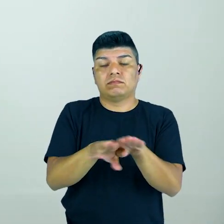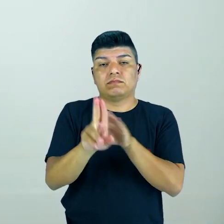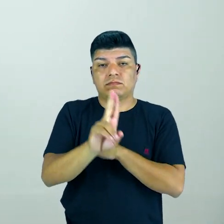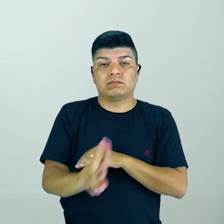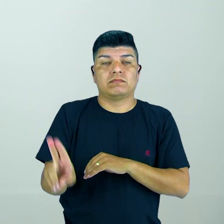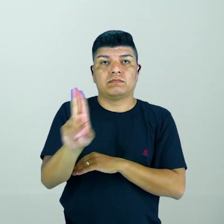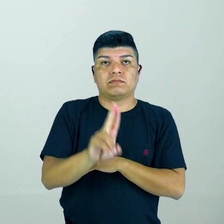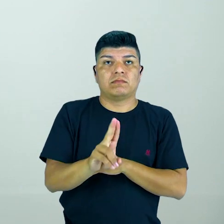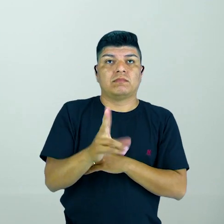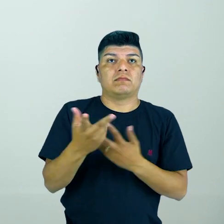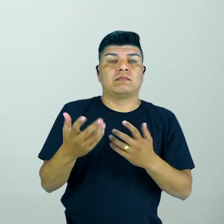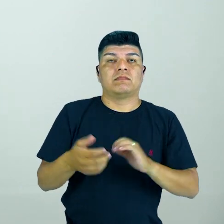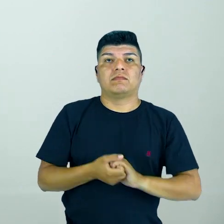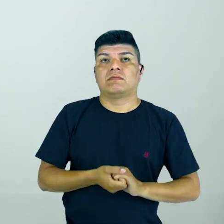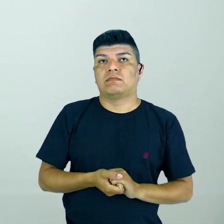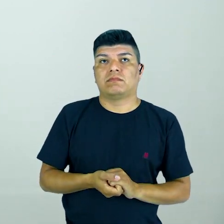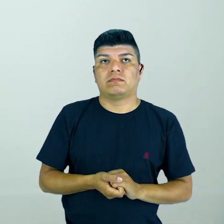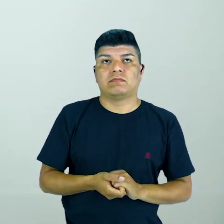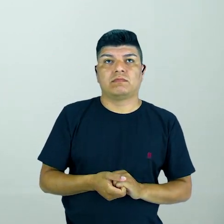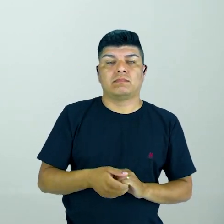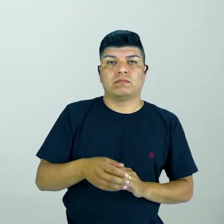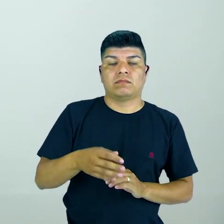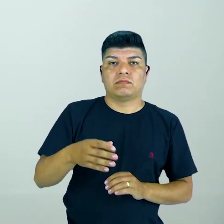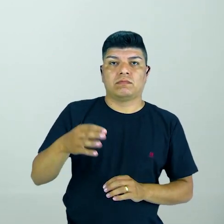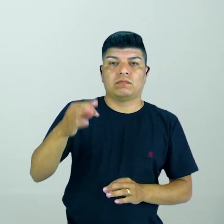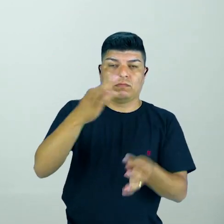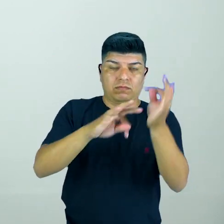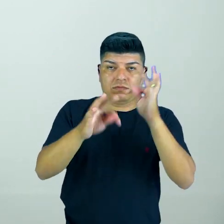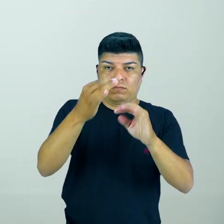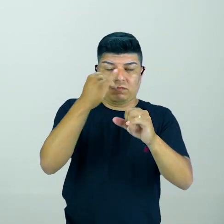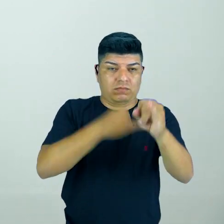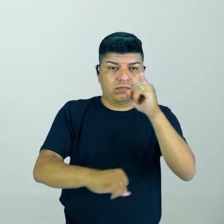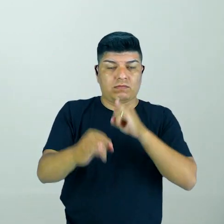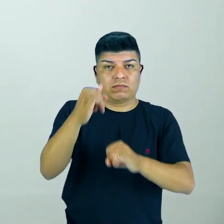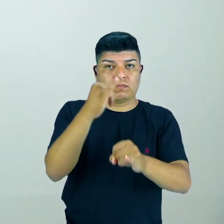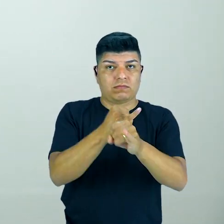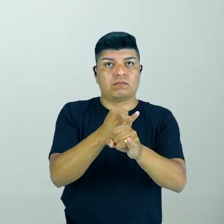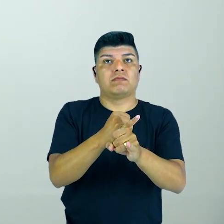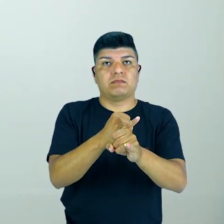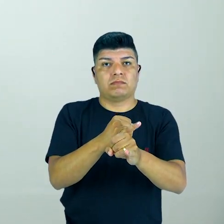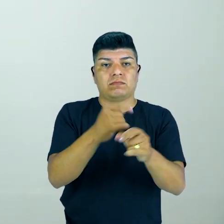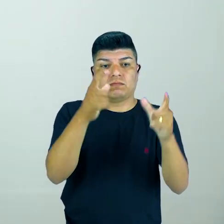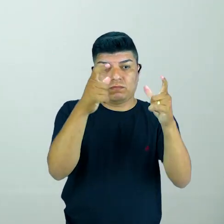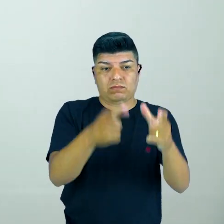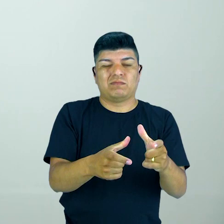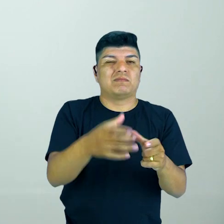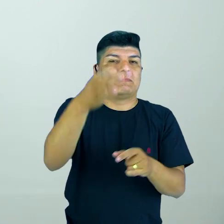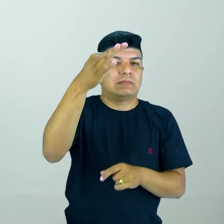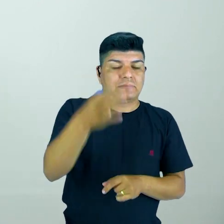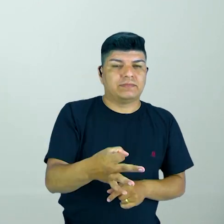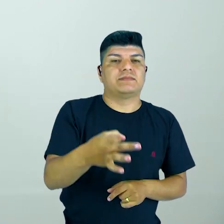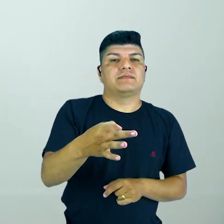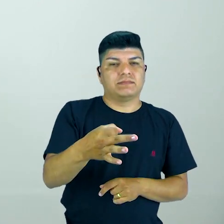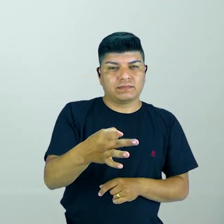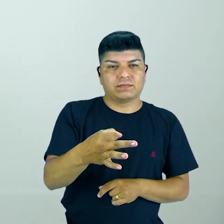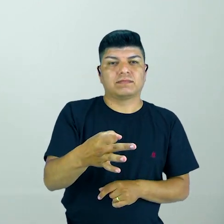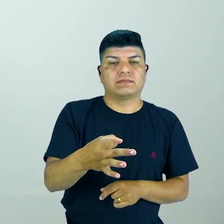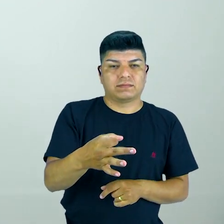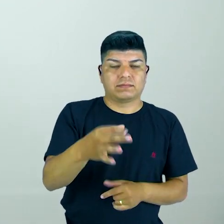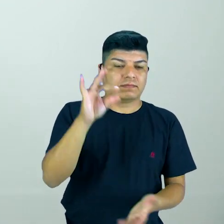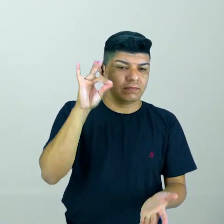Ele busca através de satélites e de internet, tá? Te dá a localização real, tá?